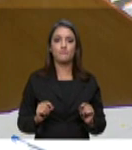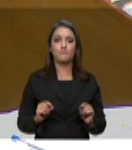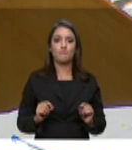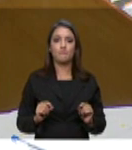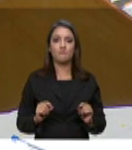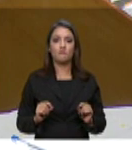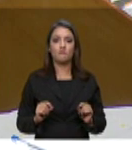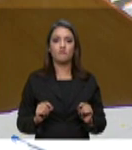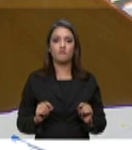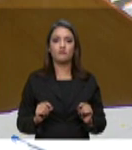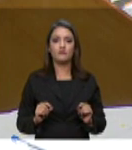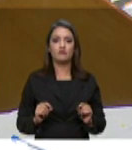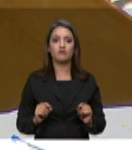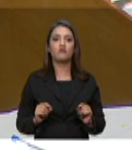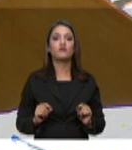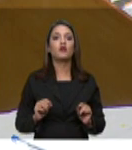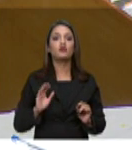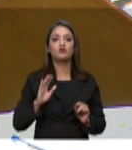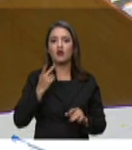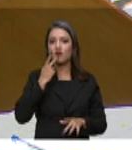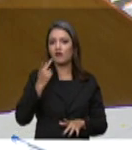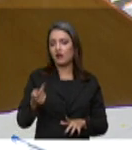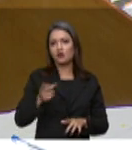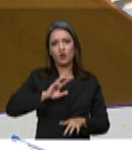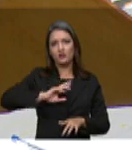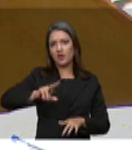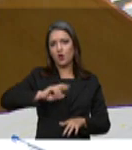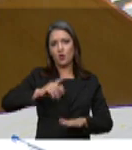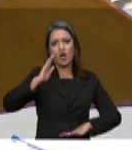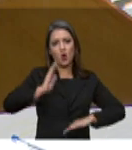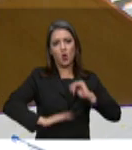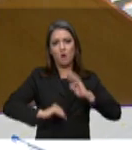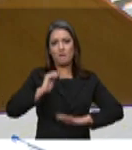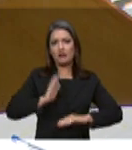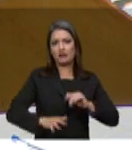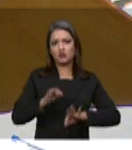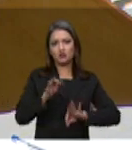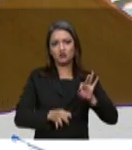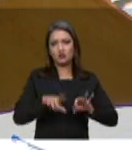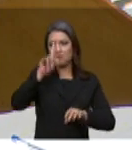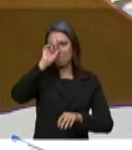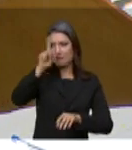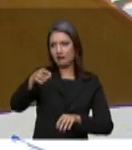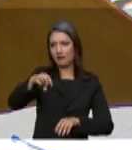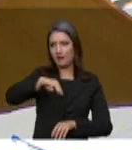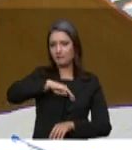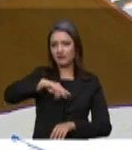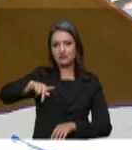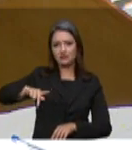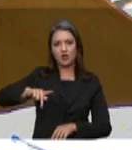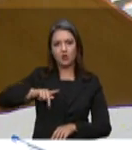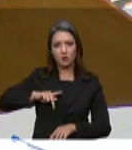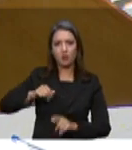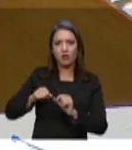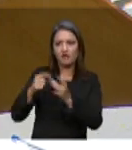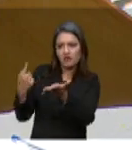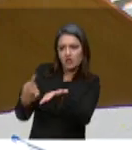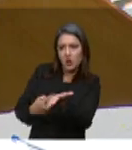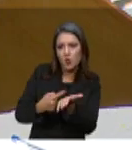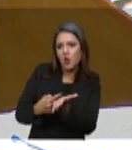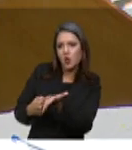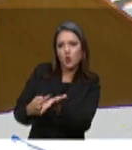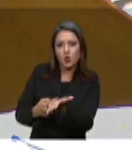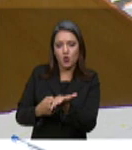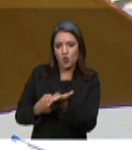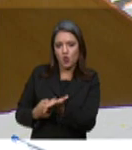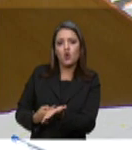nesse decisão entendendo que não compete ao poder judiciário um pouco Ministério Público essa esse acordo de não persecução